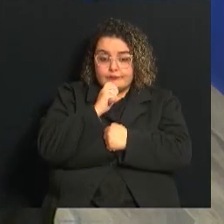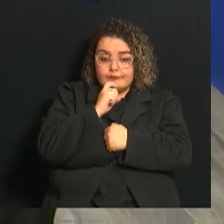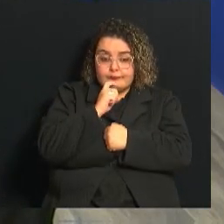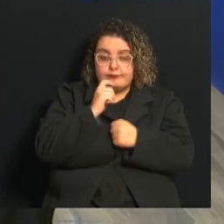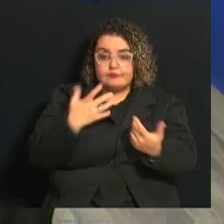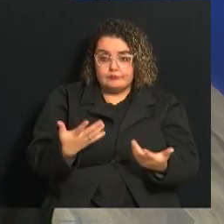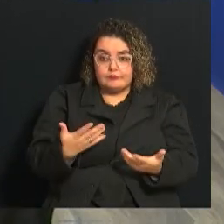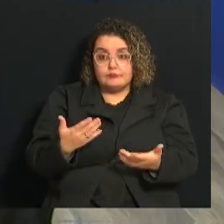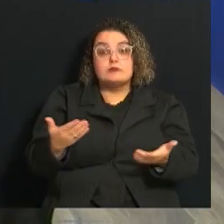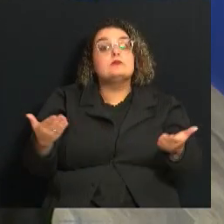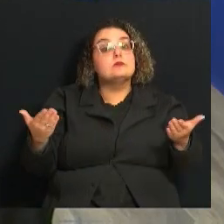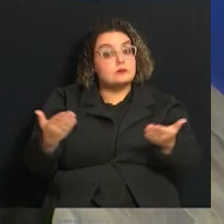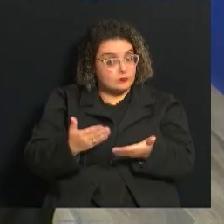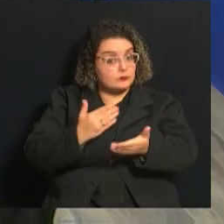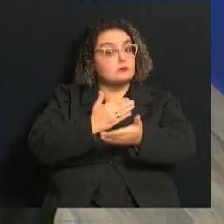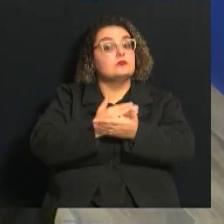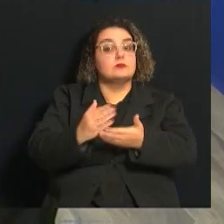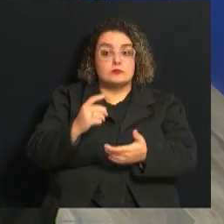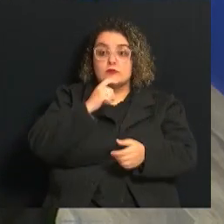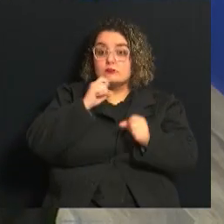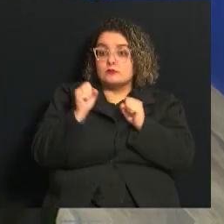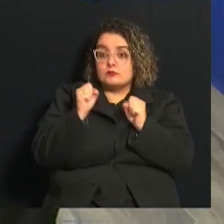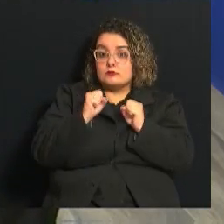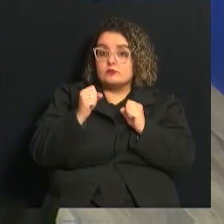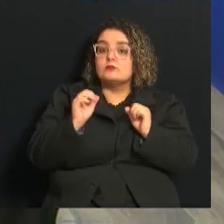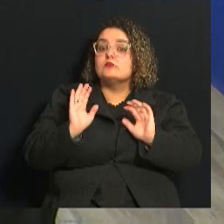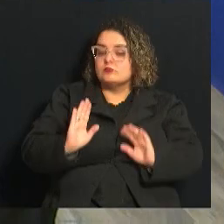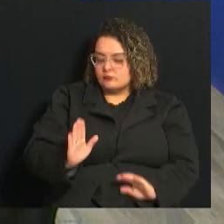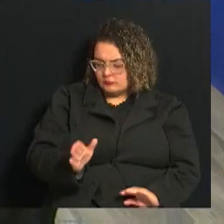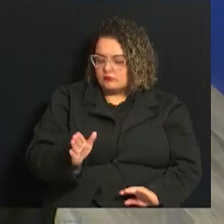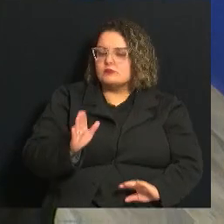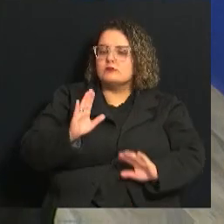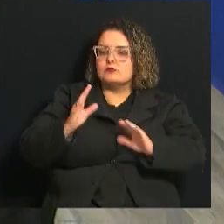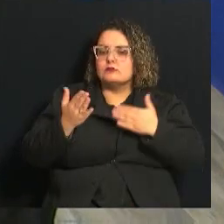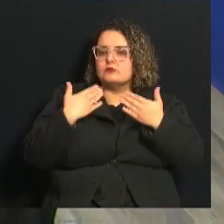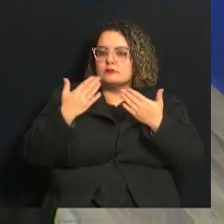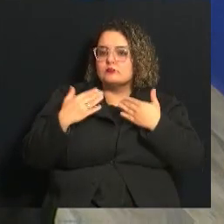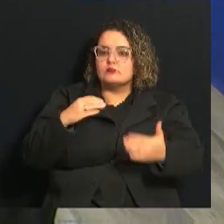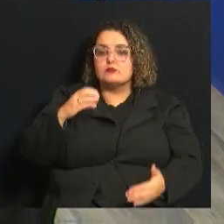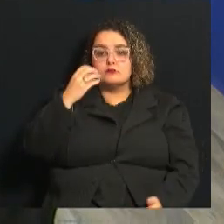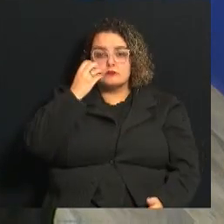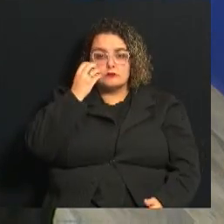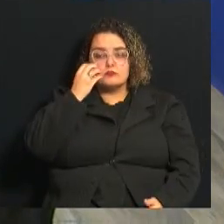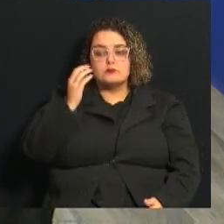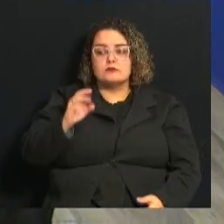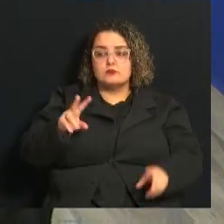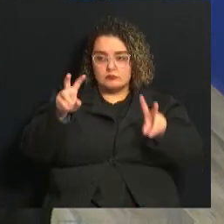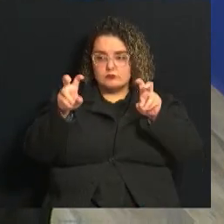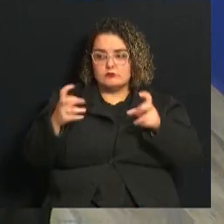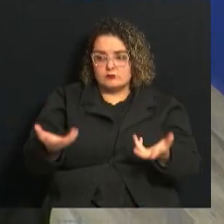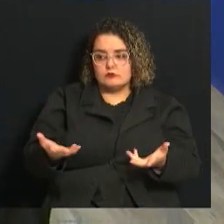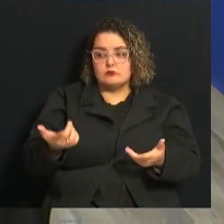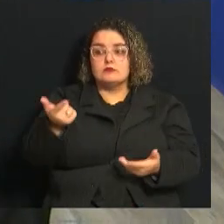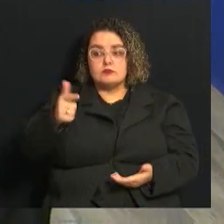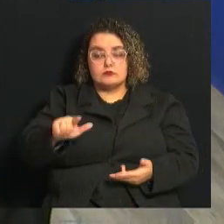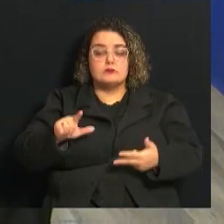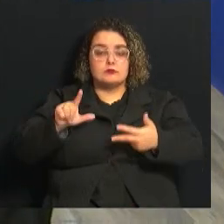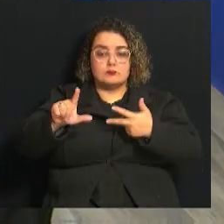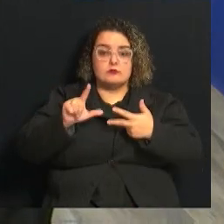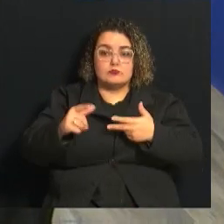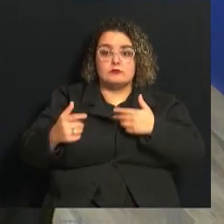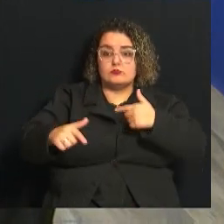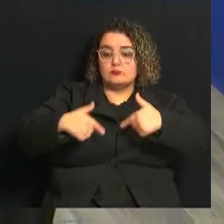de hoje começa o inverno já já vou conversar com de areia sobre este assunto a gente continua com as notícias do Legislativo com o